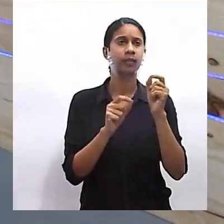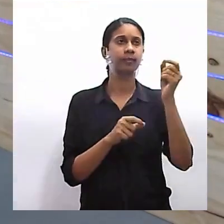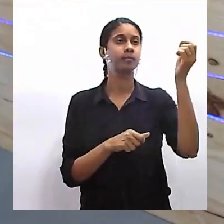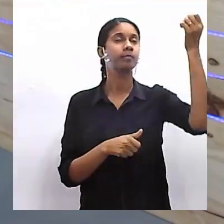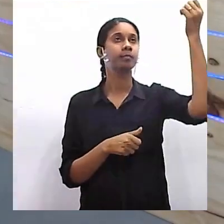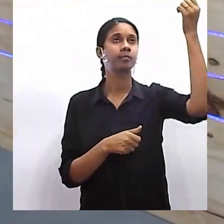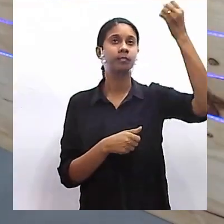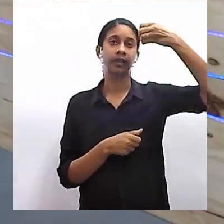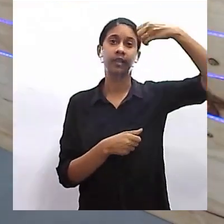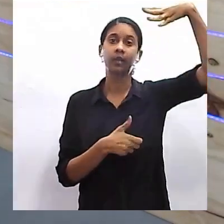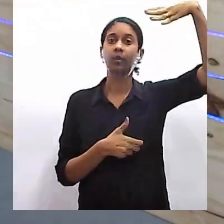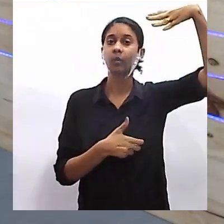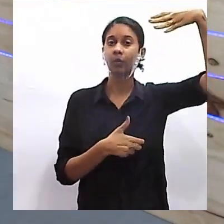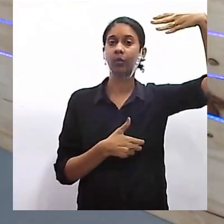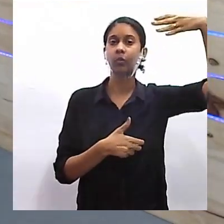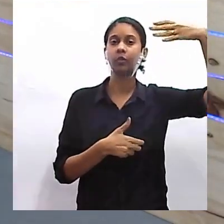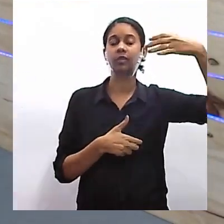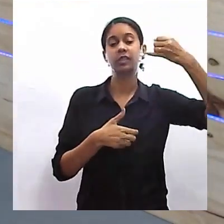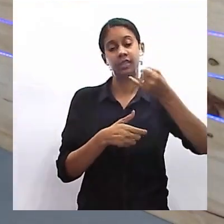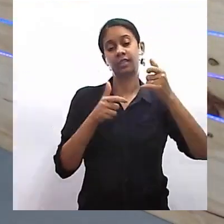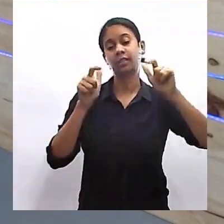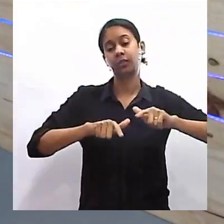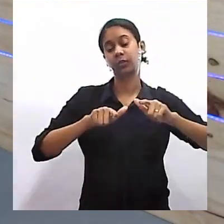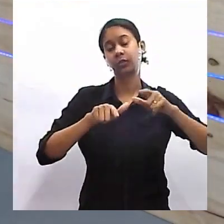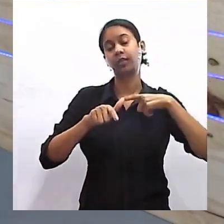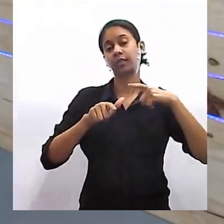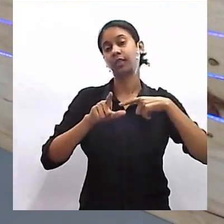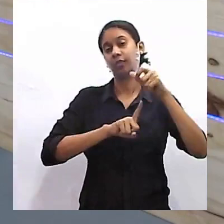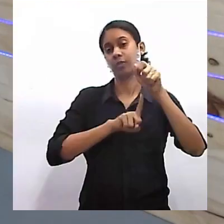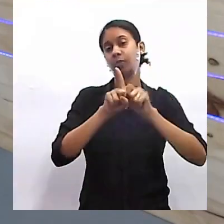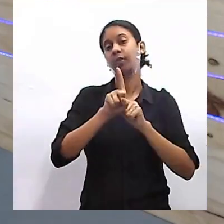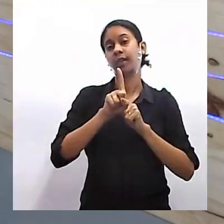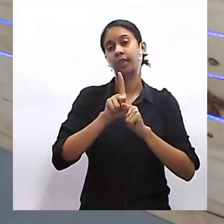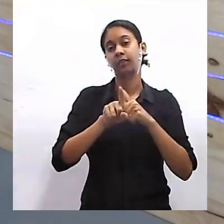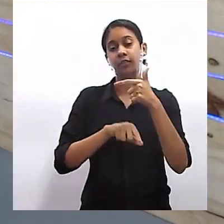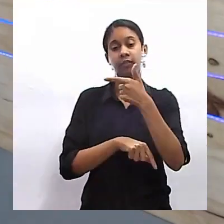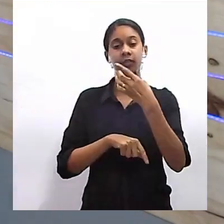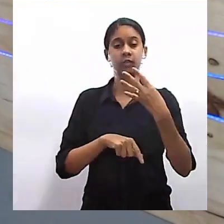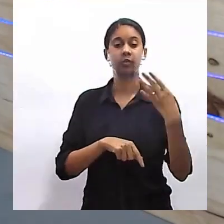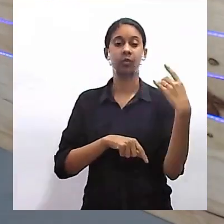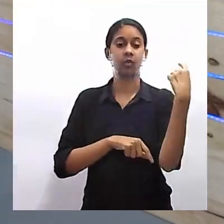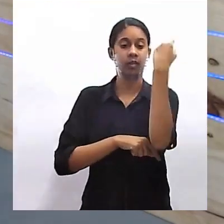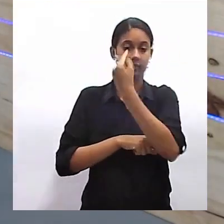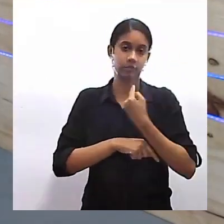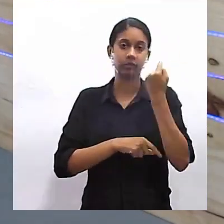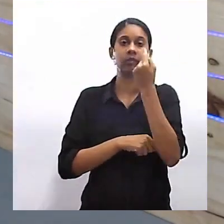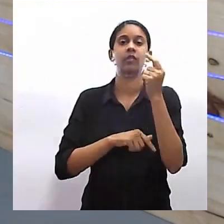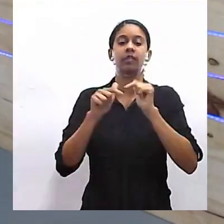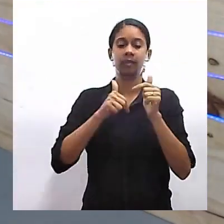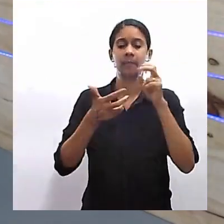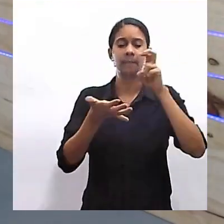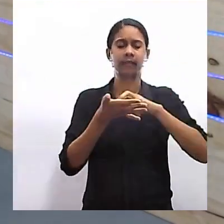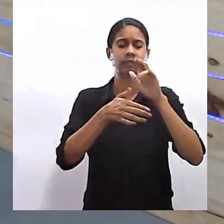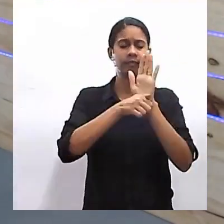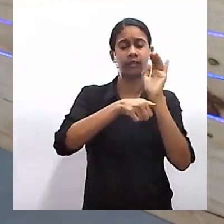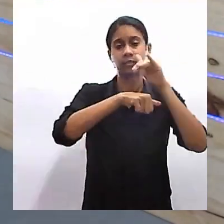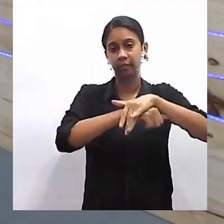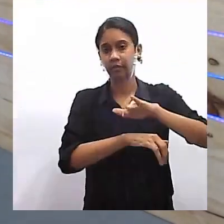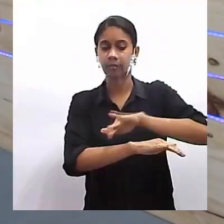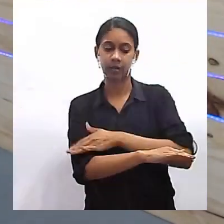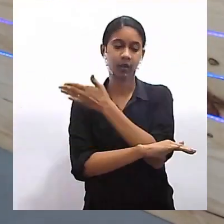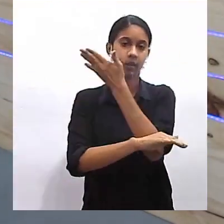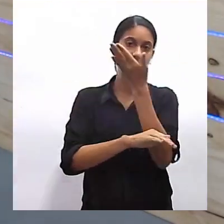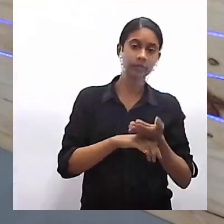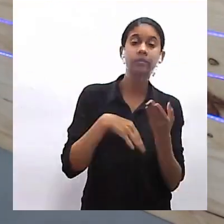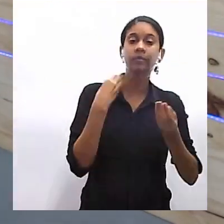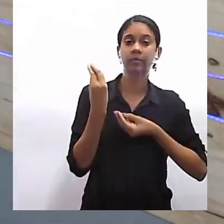galpão funcionou 24 horas, não é o normal, mas por causa do pico ele está trabalhando dessa maneira, de manhã, tarde, noite. Então, com isso